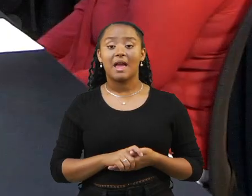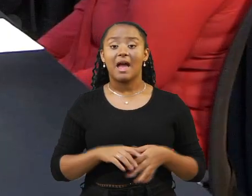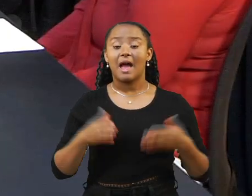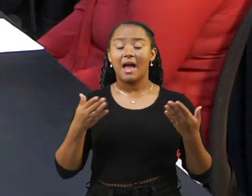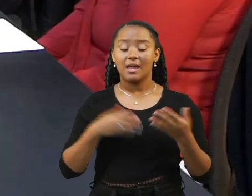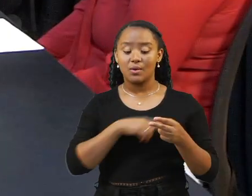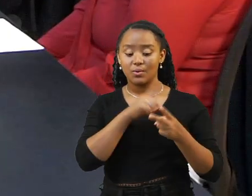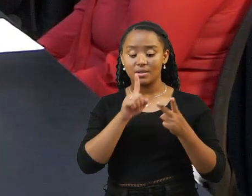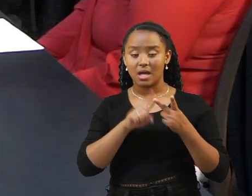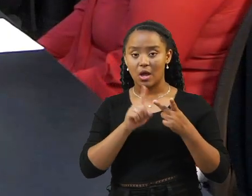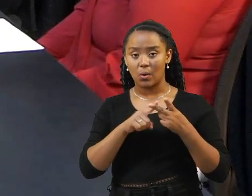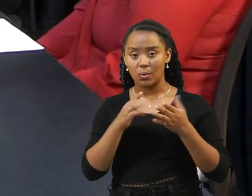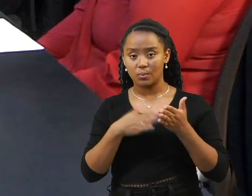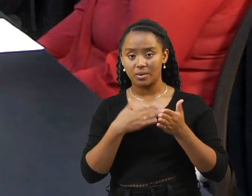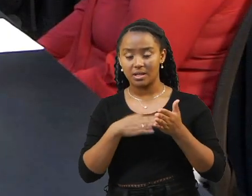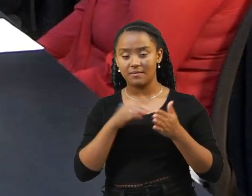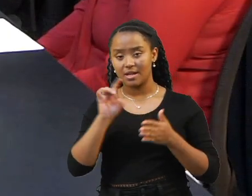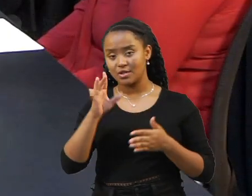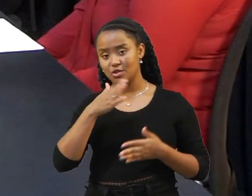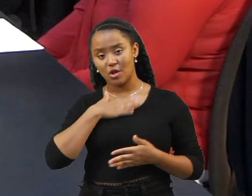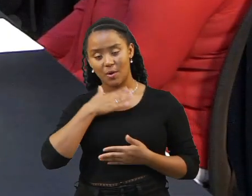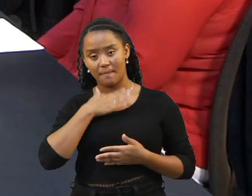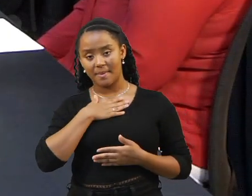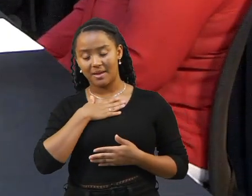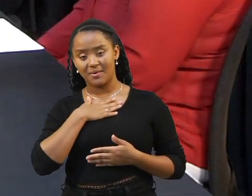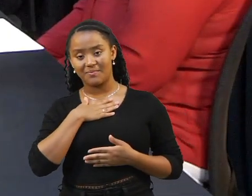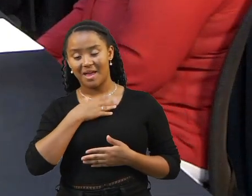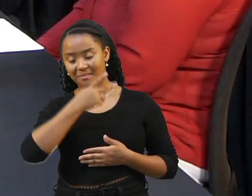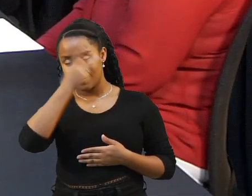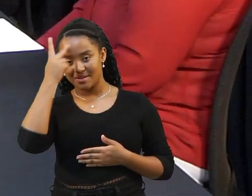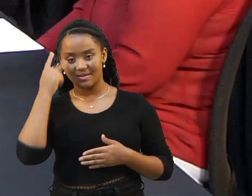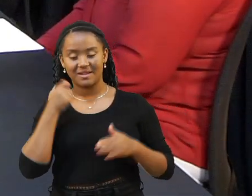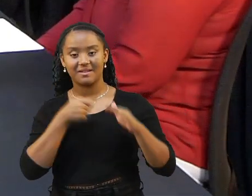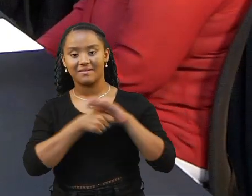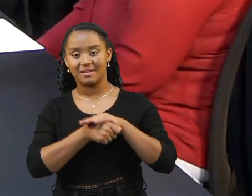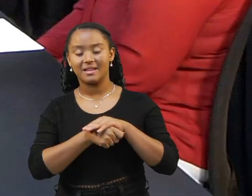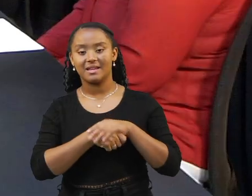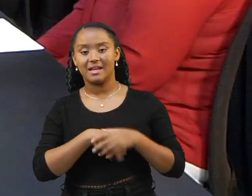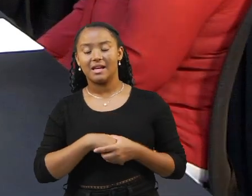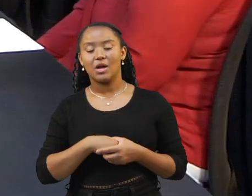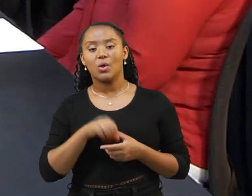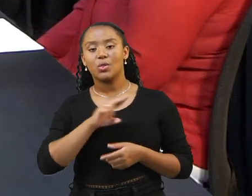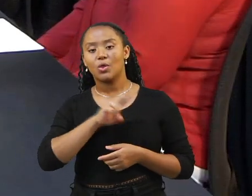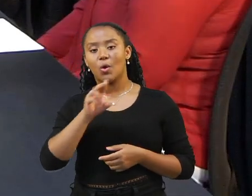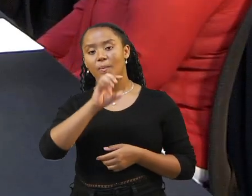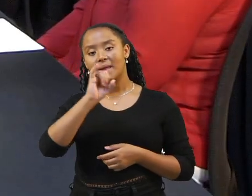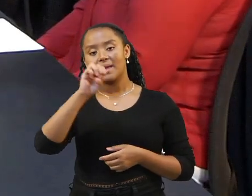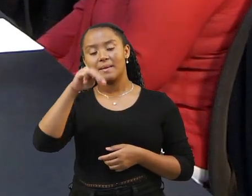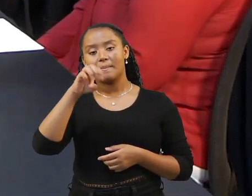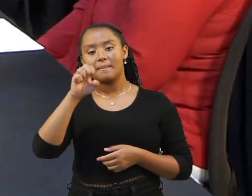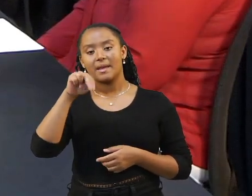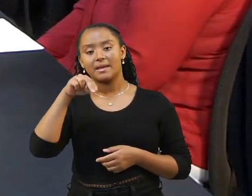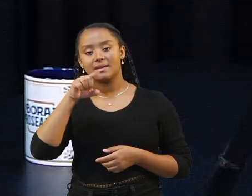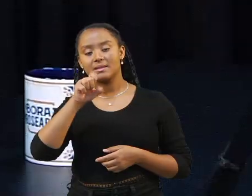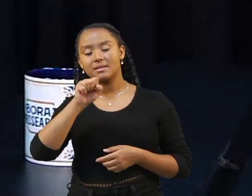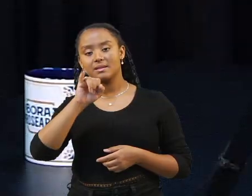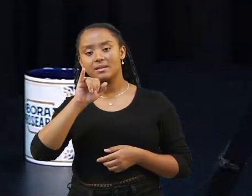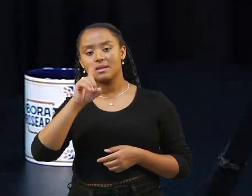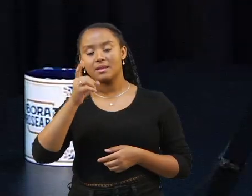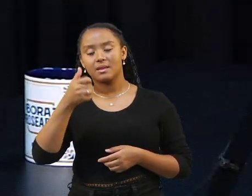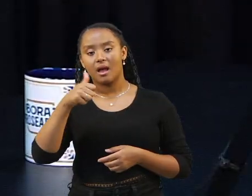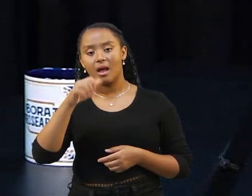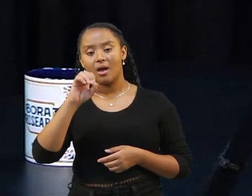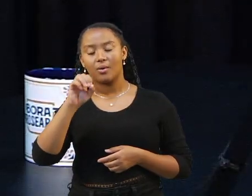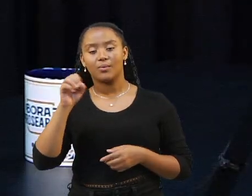desse assunto. Agora, esse aqui é só meu. Meu patrocinador na na imensidão